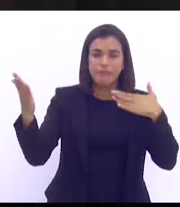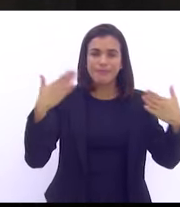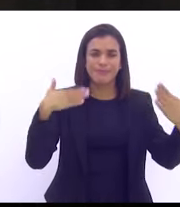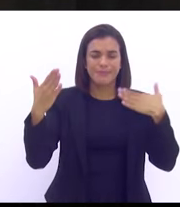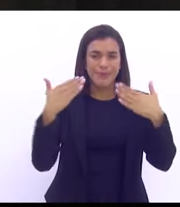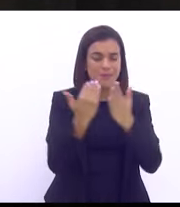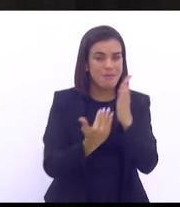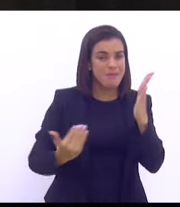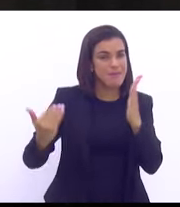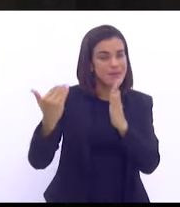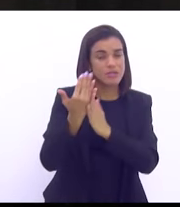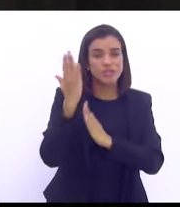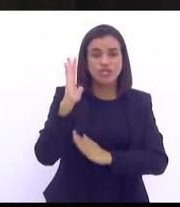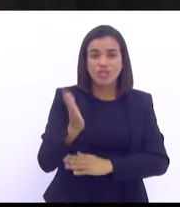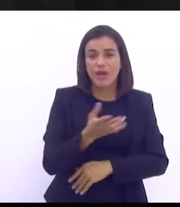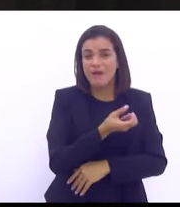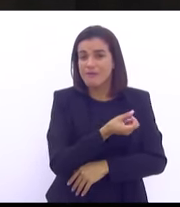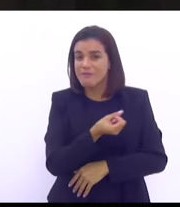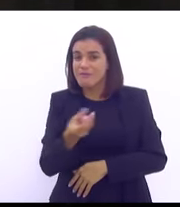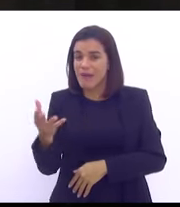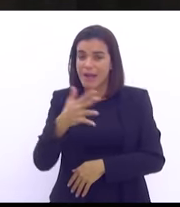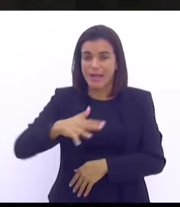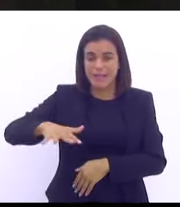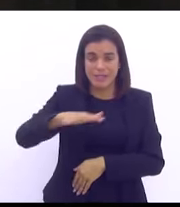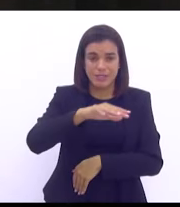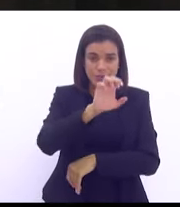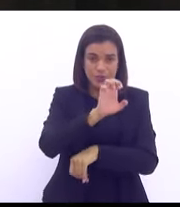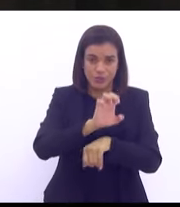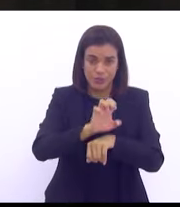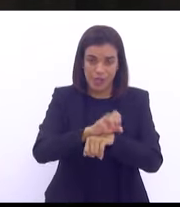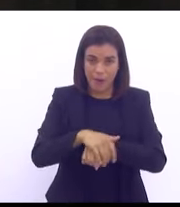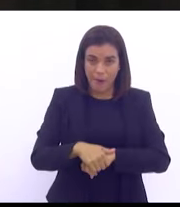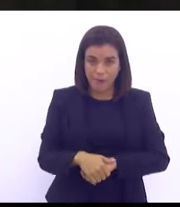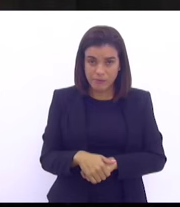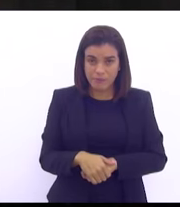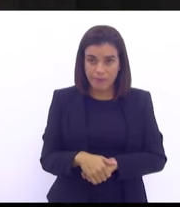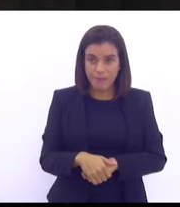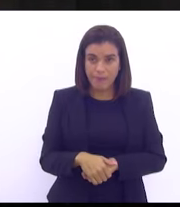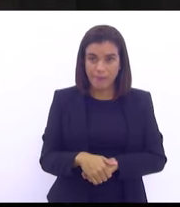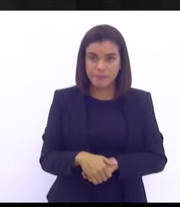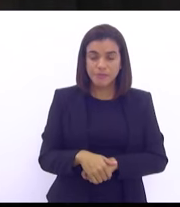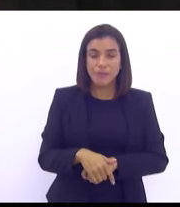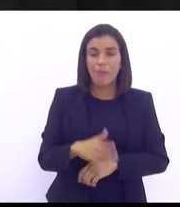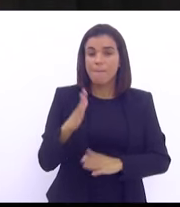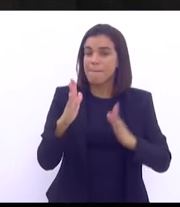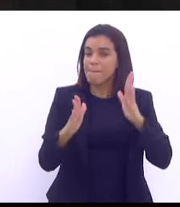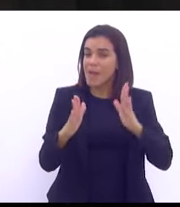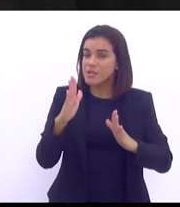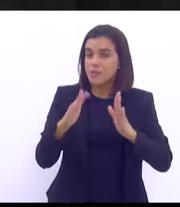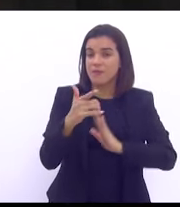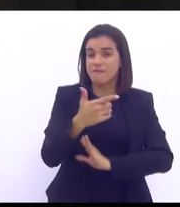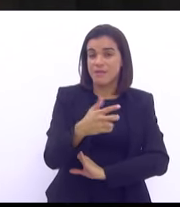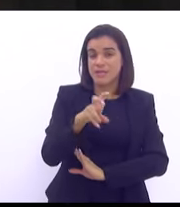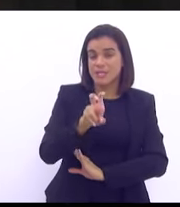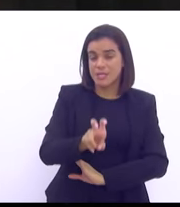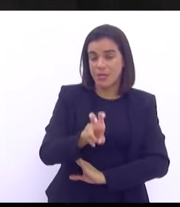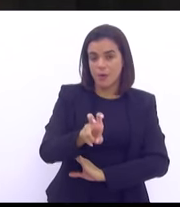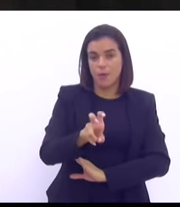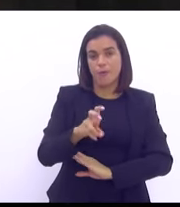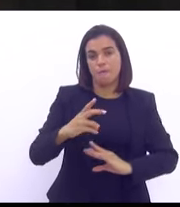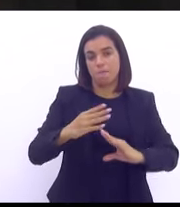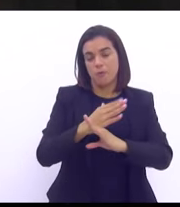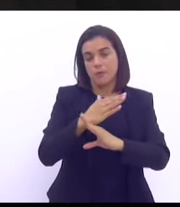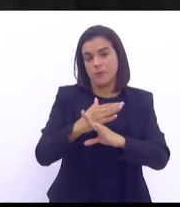tivemos ocorrência em todas as regiões do estado. Já são em torno de 25 municípios